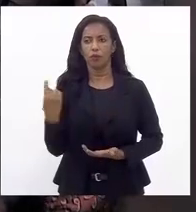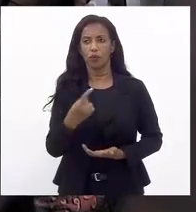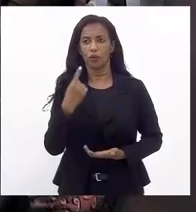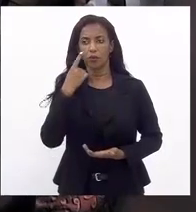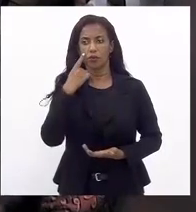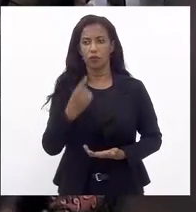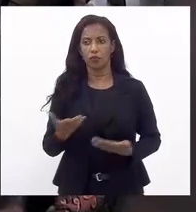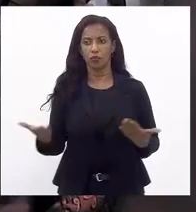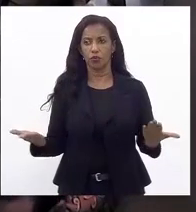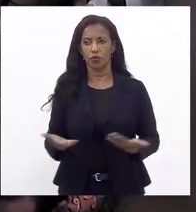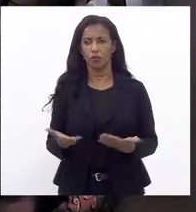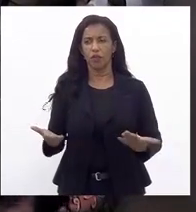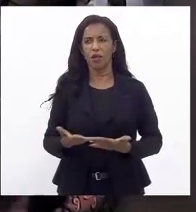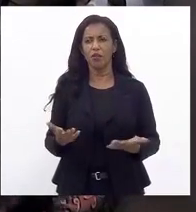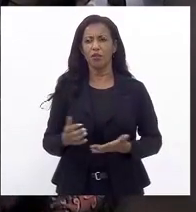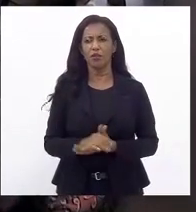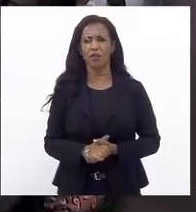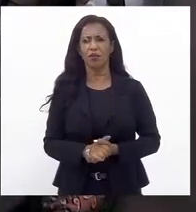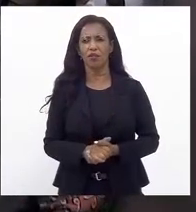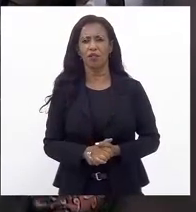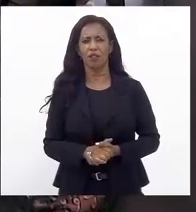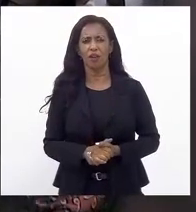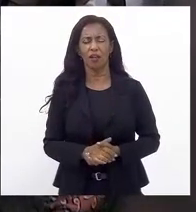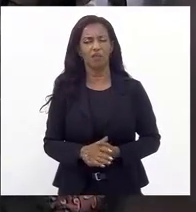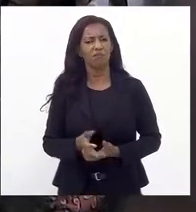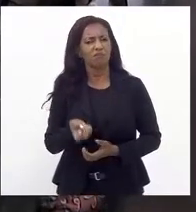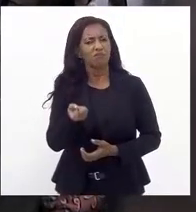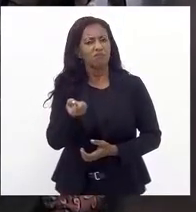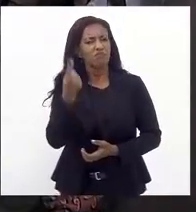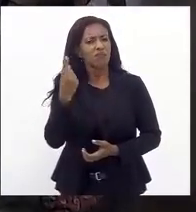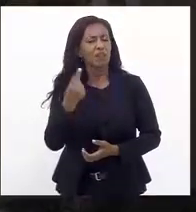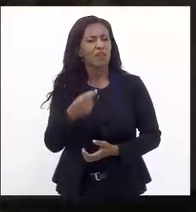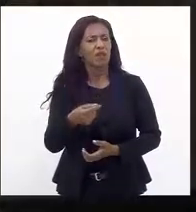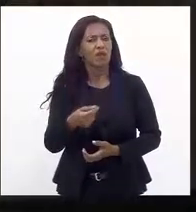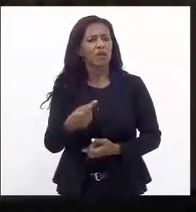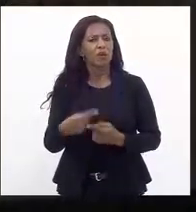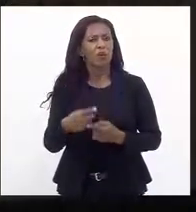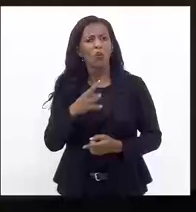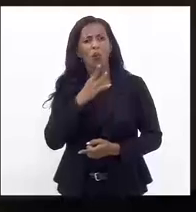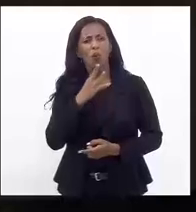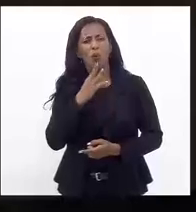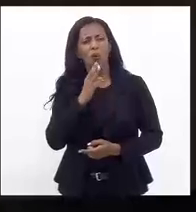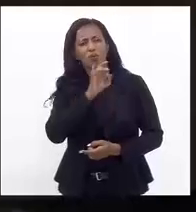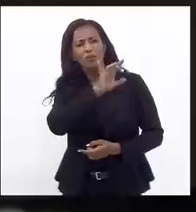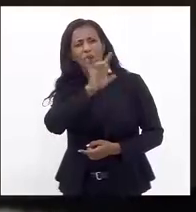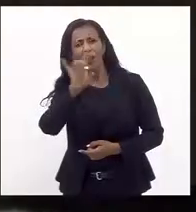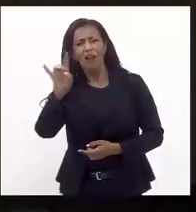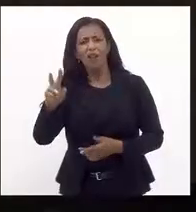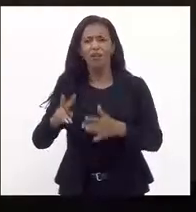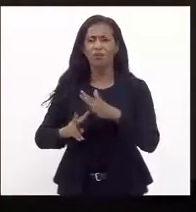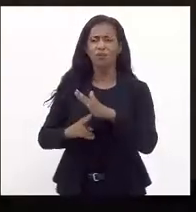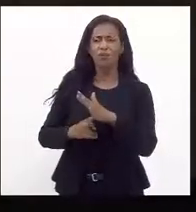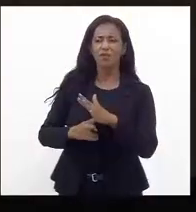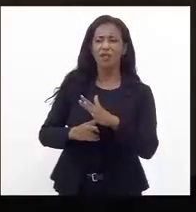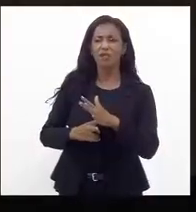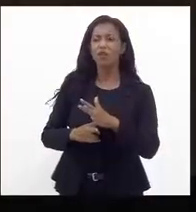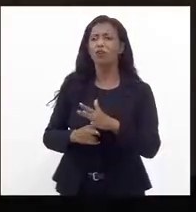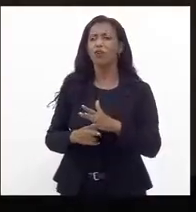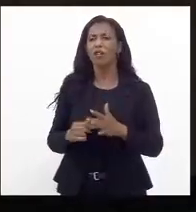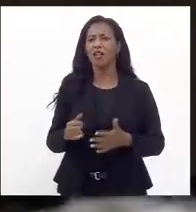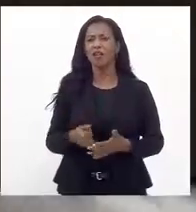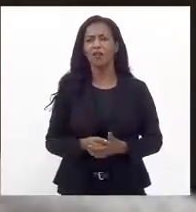aqui me causou estranhesa Porque eu conheço quase todos os líderes sindicais que estão ali